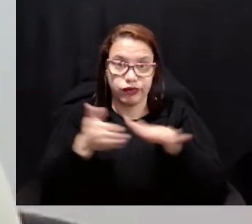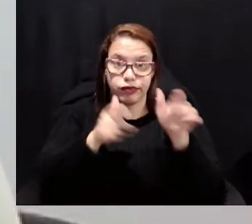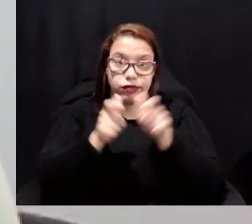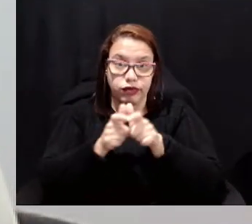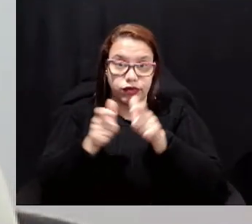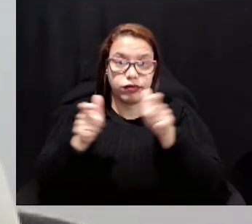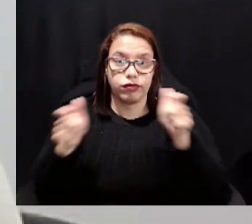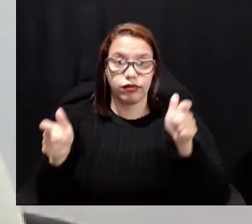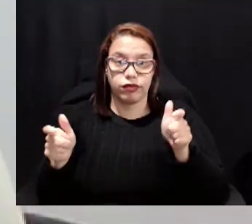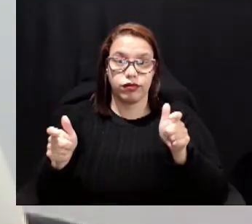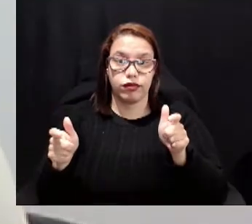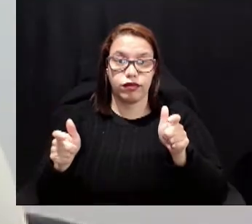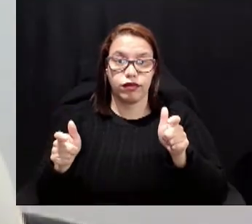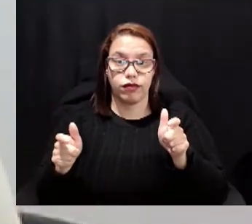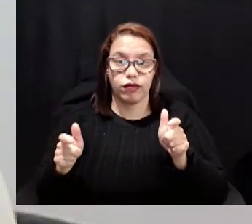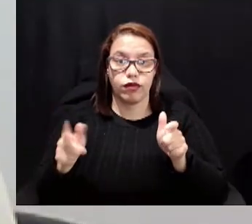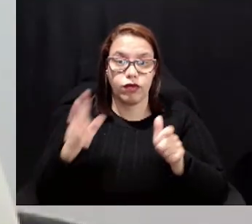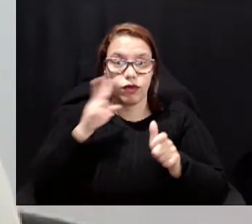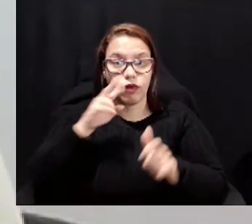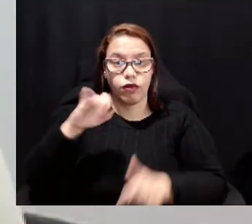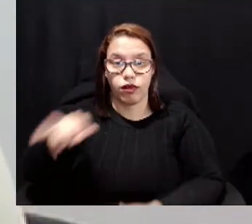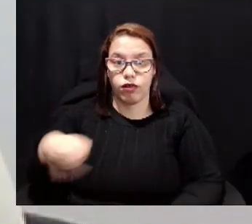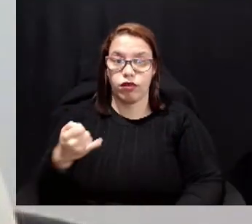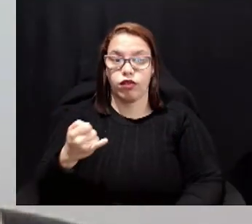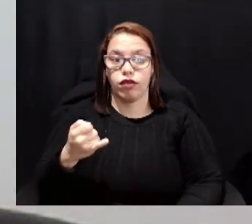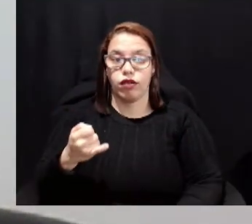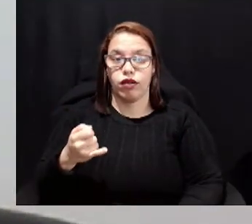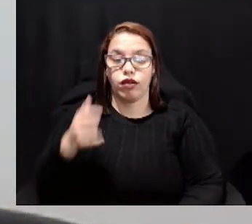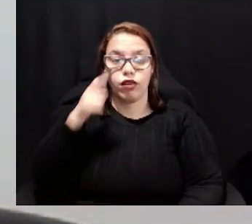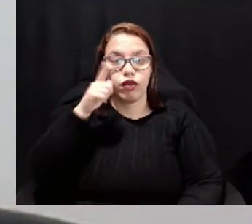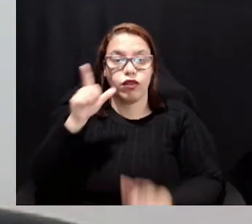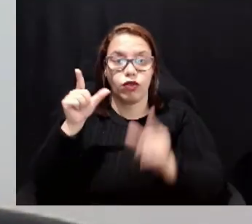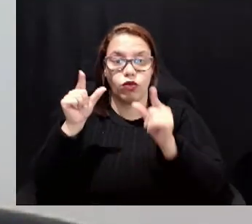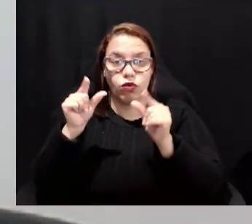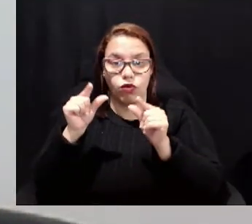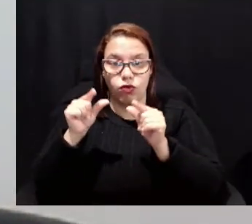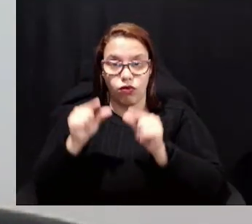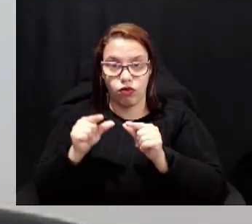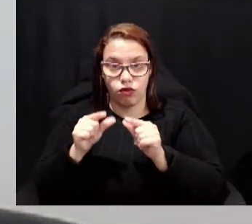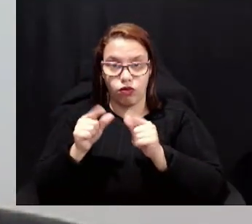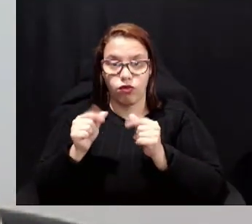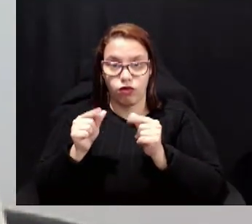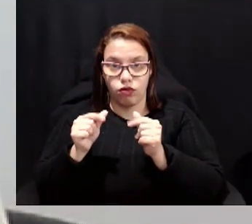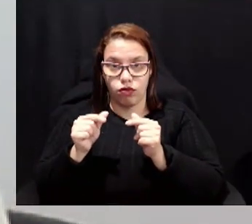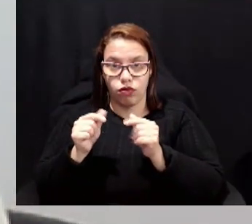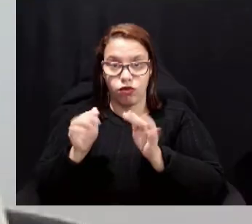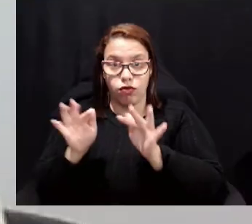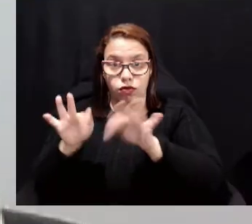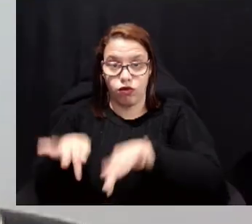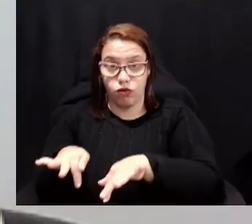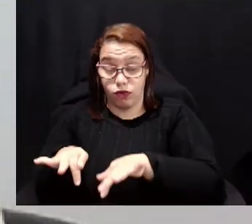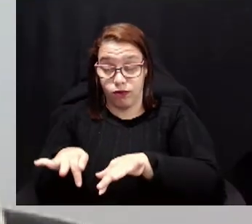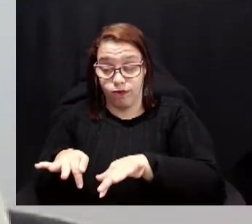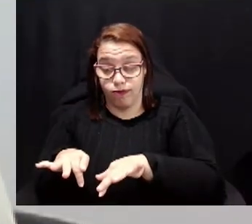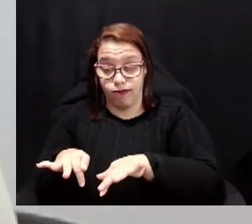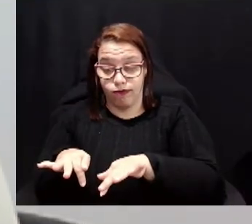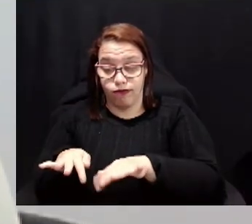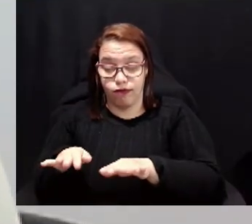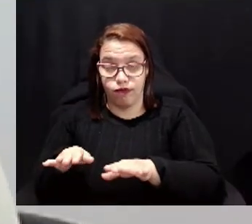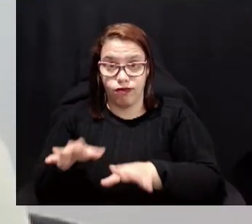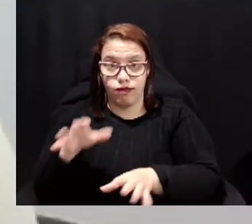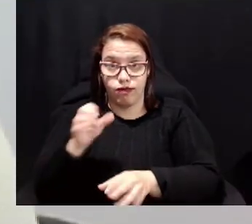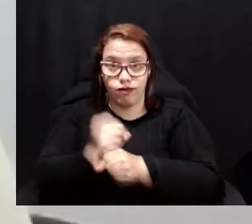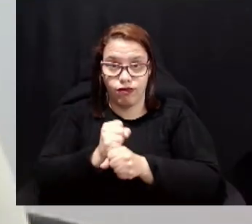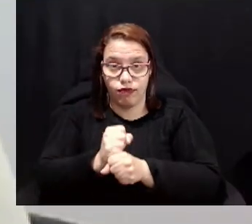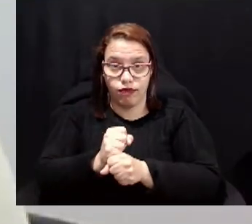ele é muito grande, né? Então, quando a gente viu essa oportunidade, a gente conseguiu reduzir bastante o nosso custo com destinação. Então,